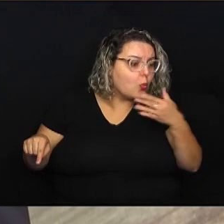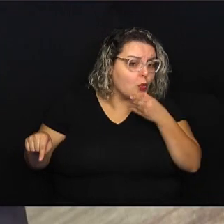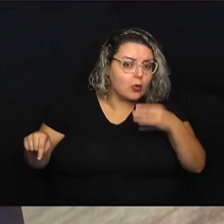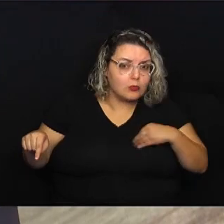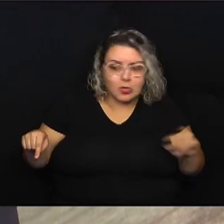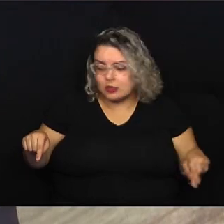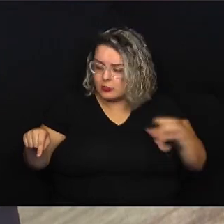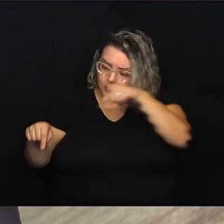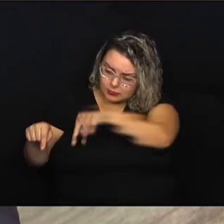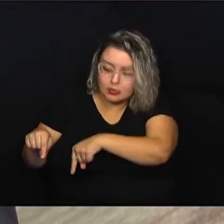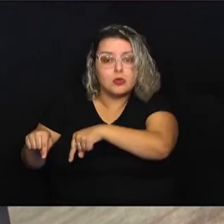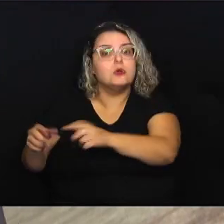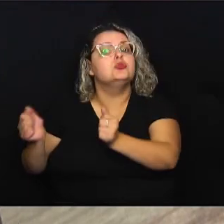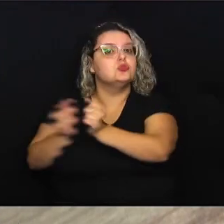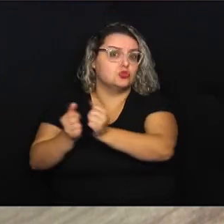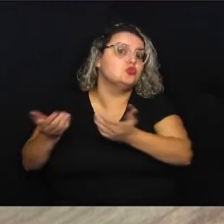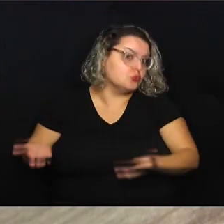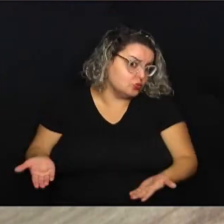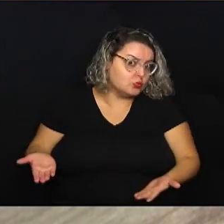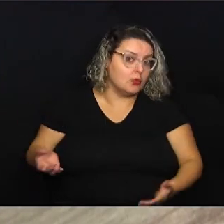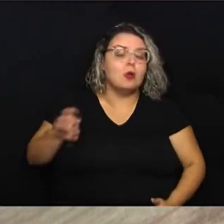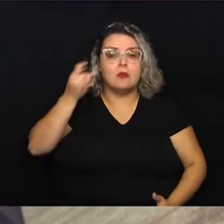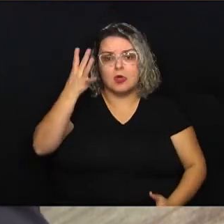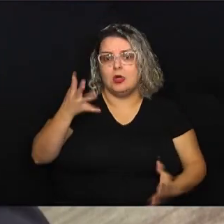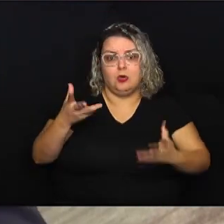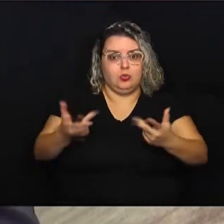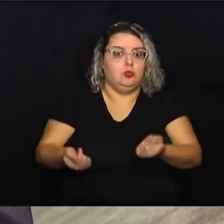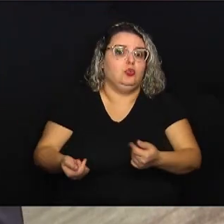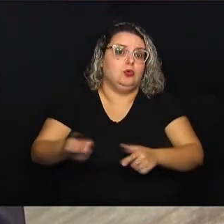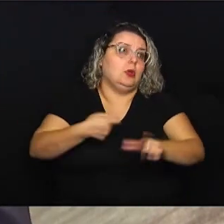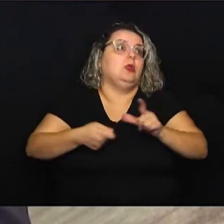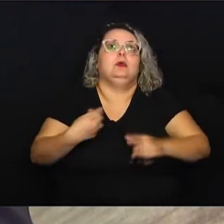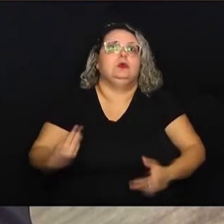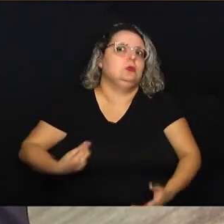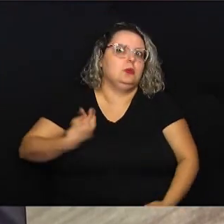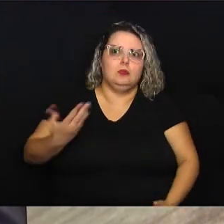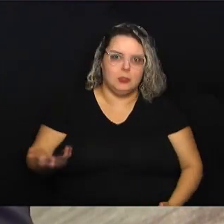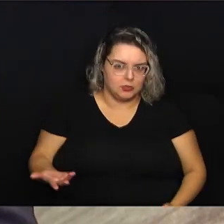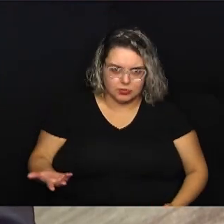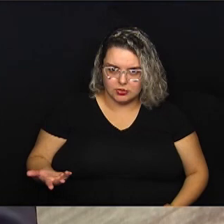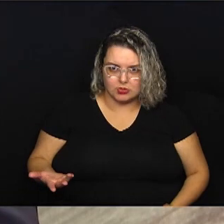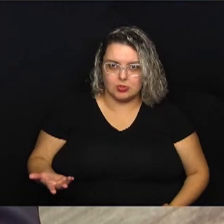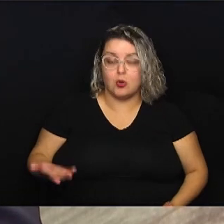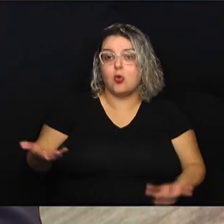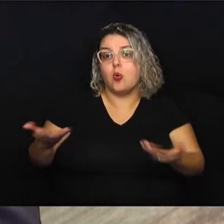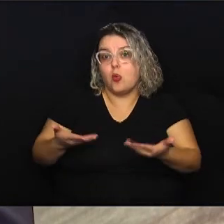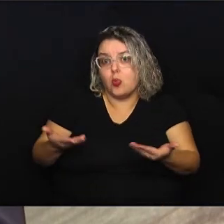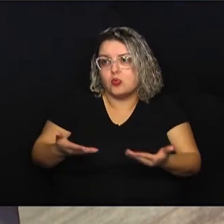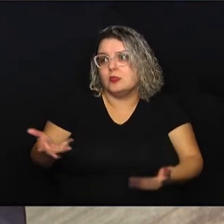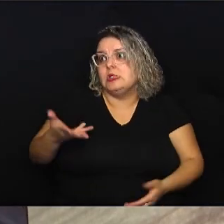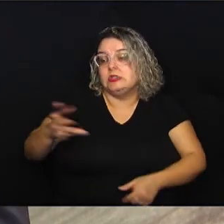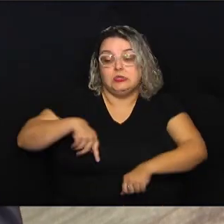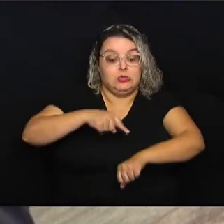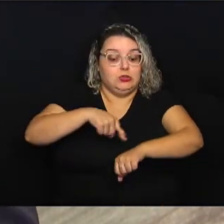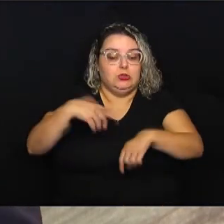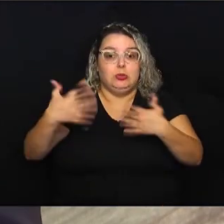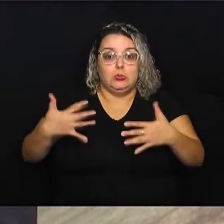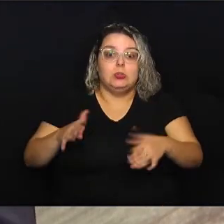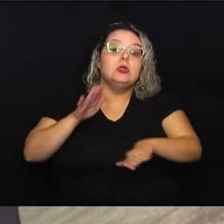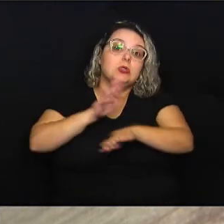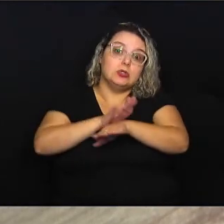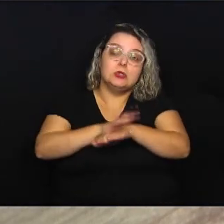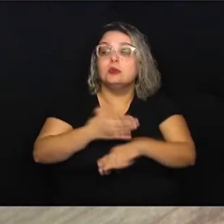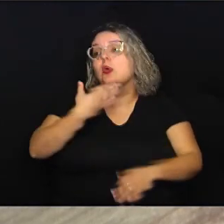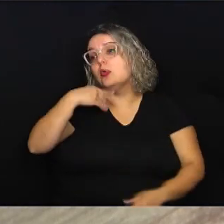na mesma escola, facilitando, obviamente, toda a vida. A gente sabe que a vida hoje é muito corrida, então isso ajudaria tanto